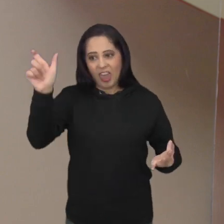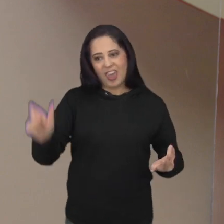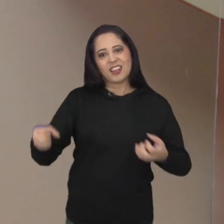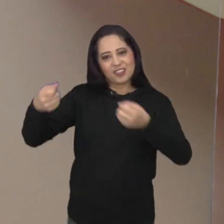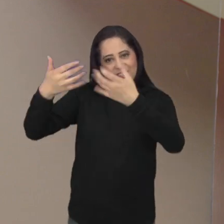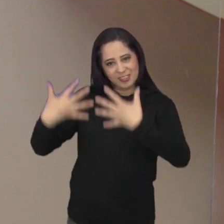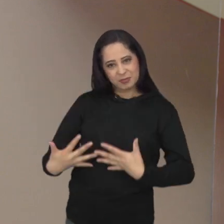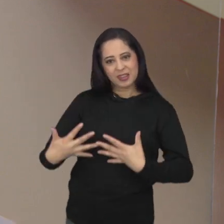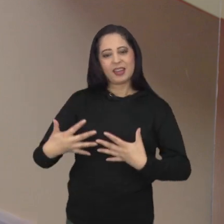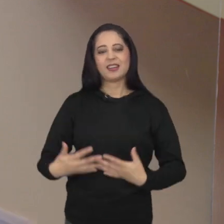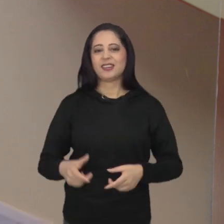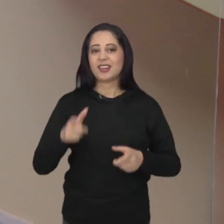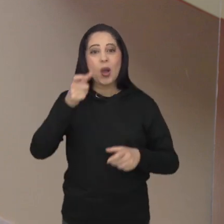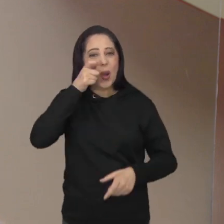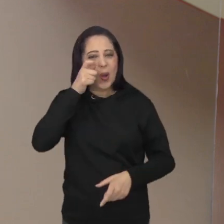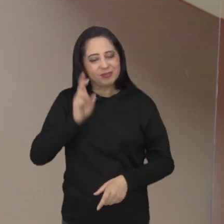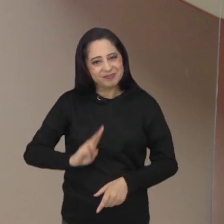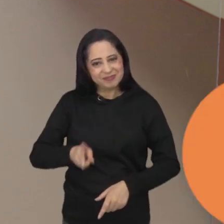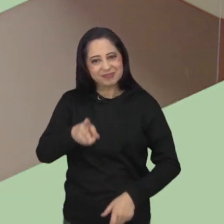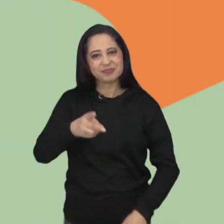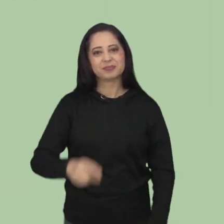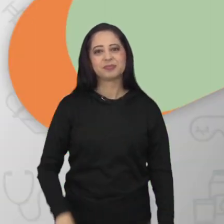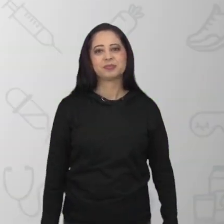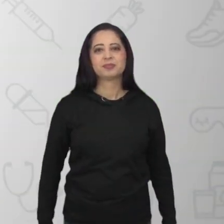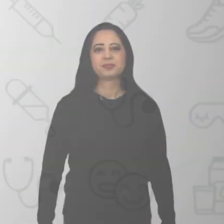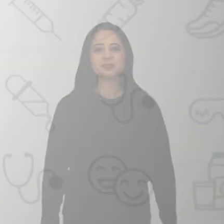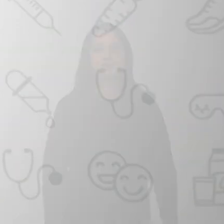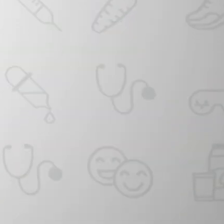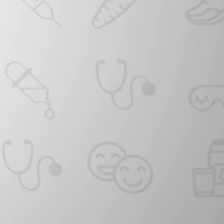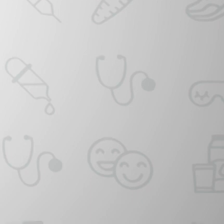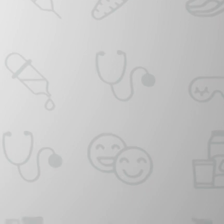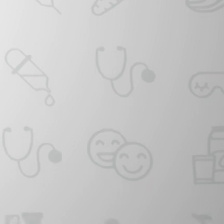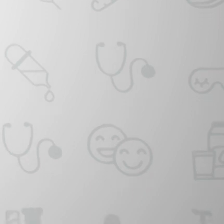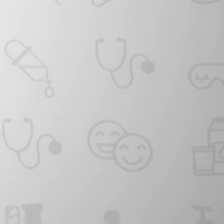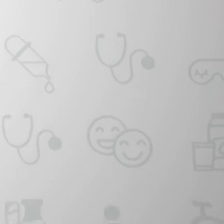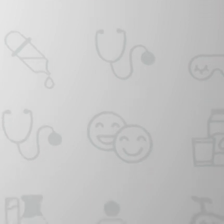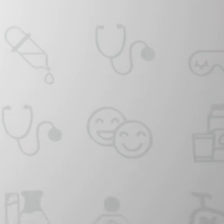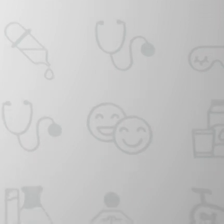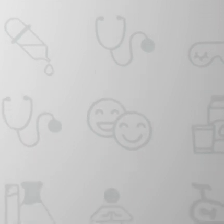vai esclarecer já já, na volta do intervalo. Fica aí.